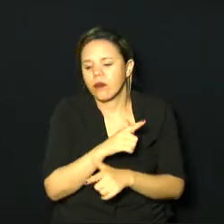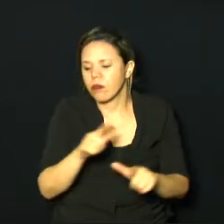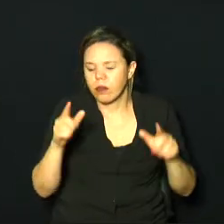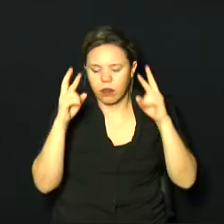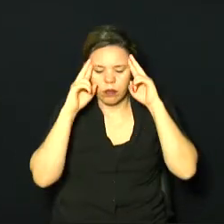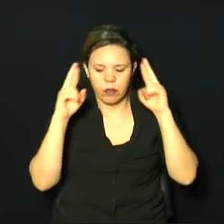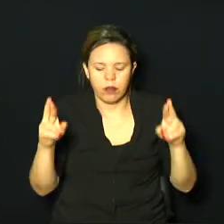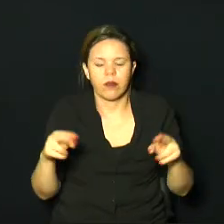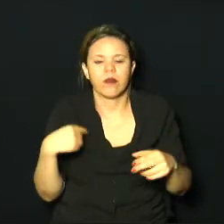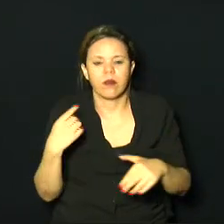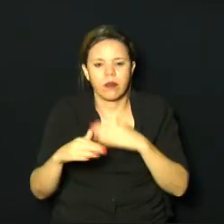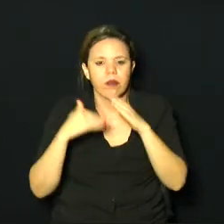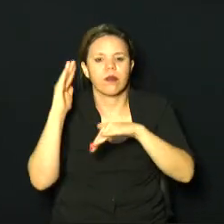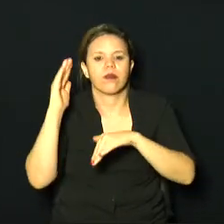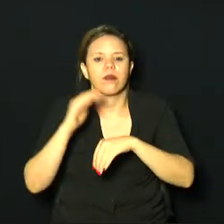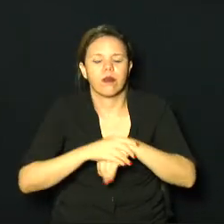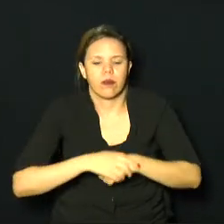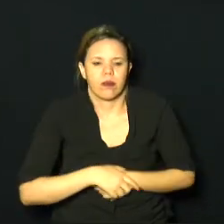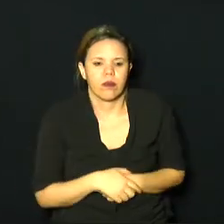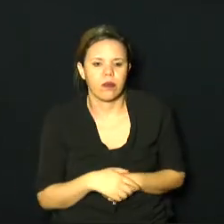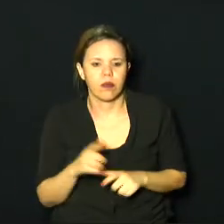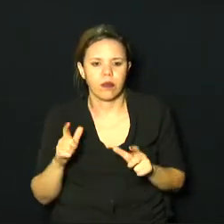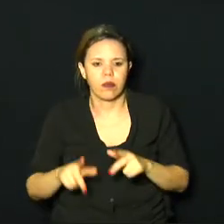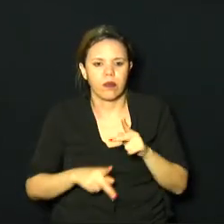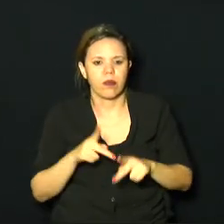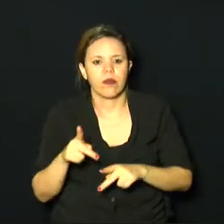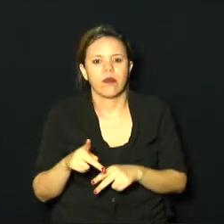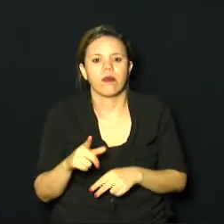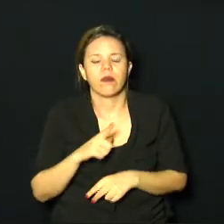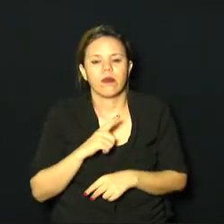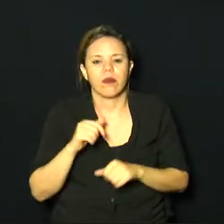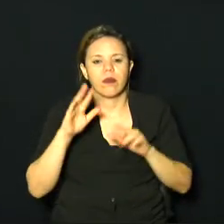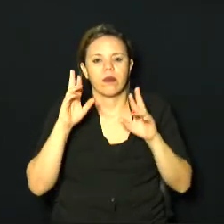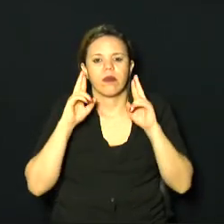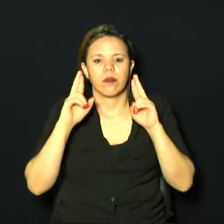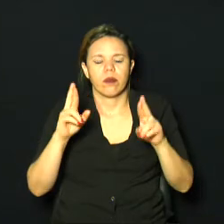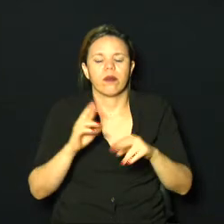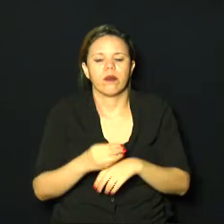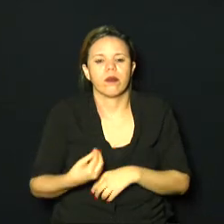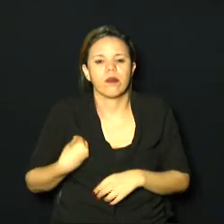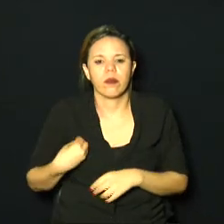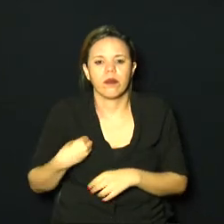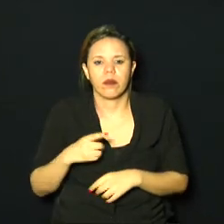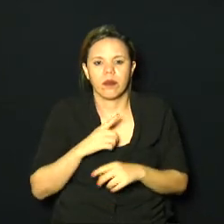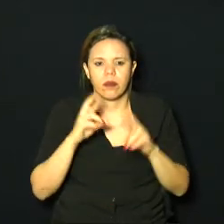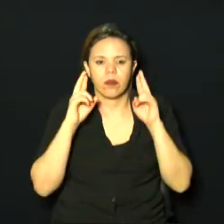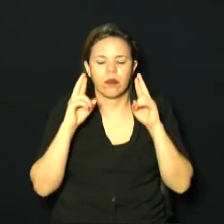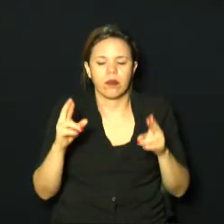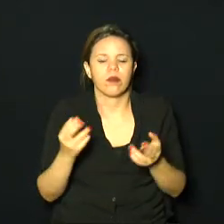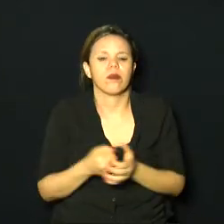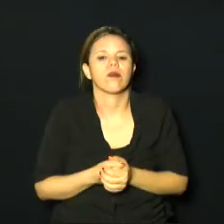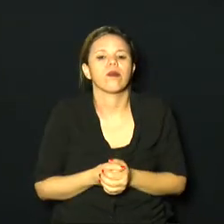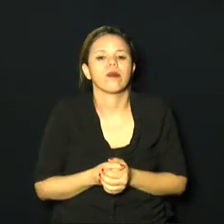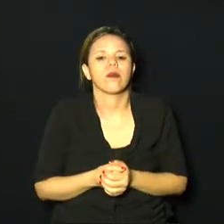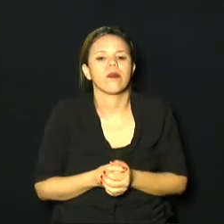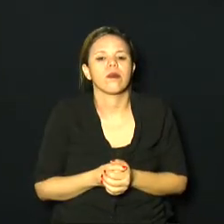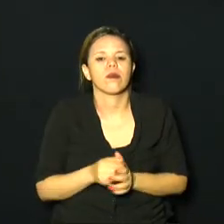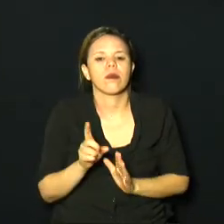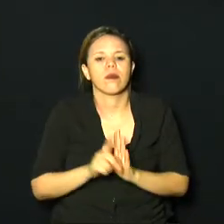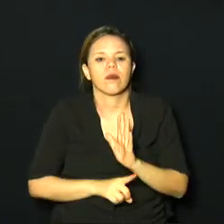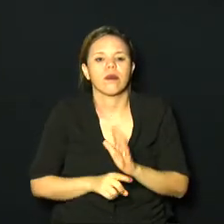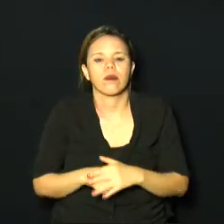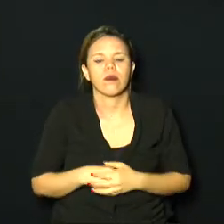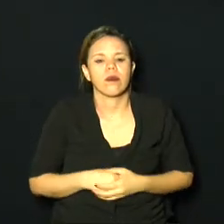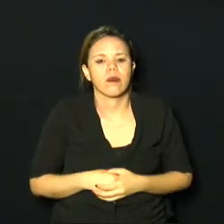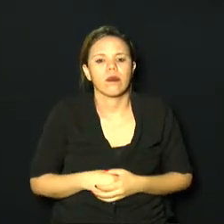gente construir sim um lugar onde as pessoas tenham mais dignidade e sejam respeitadas os seus direitos.